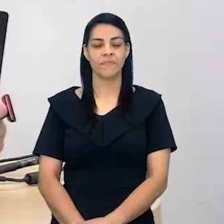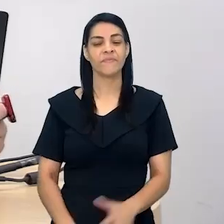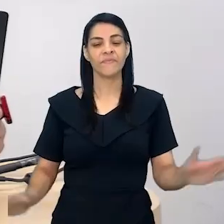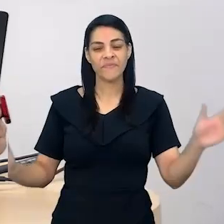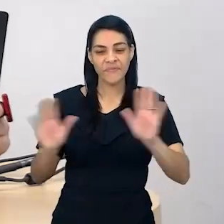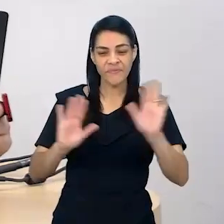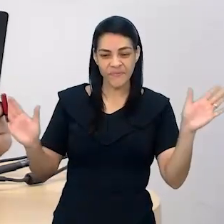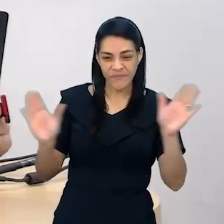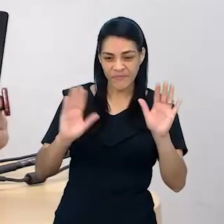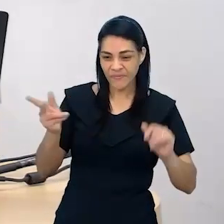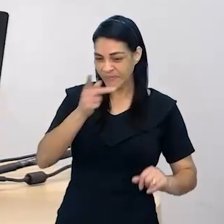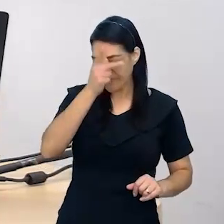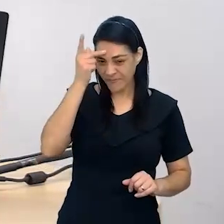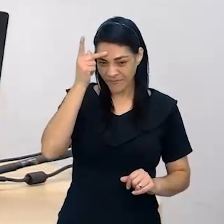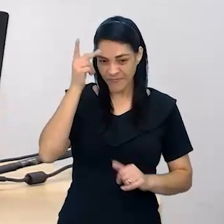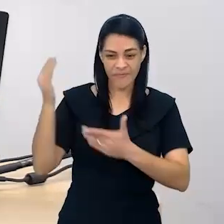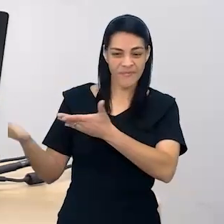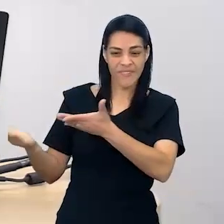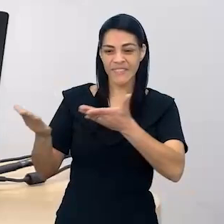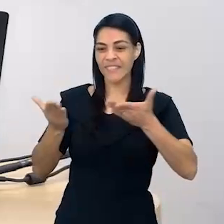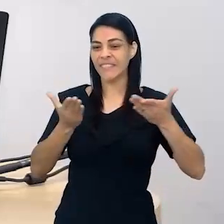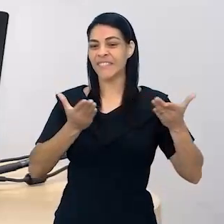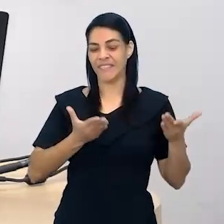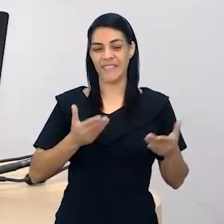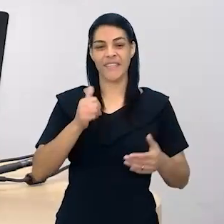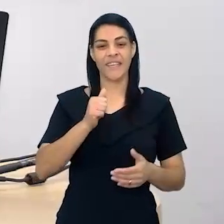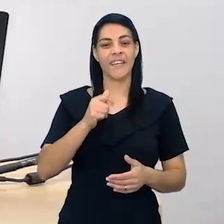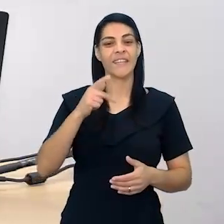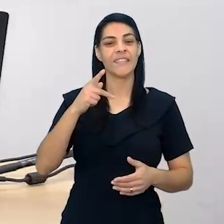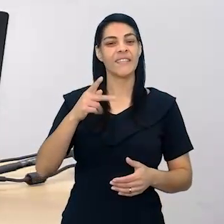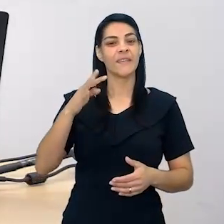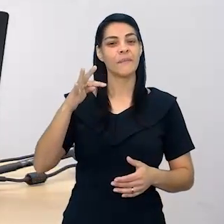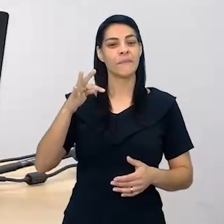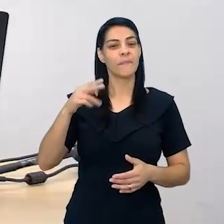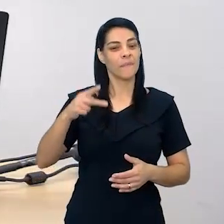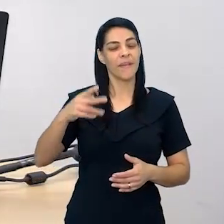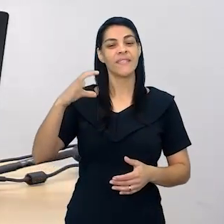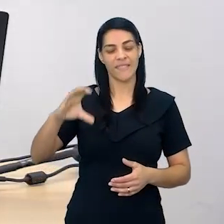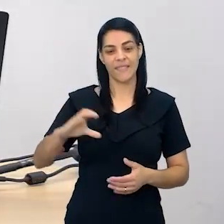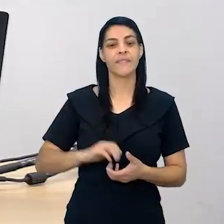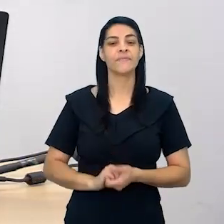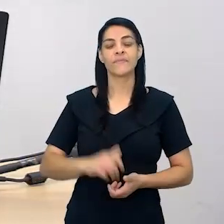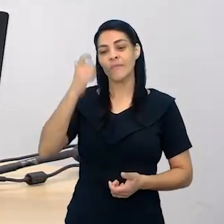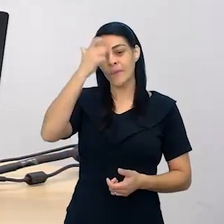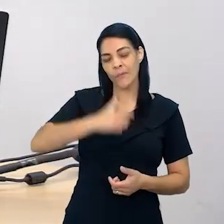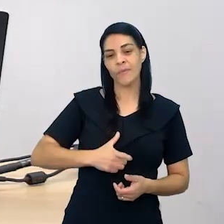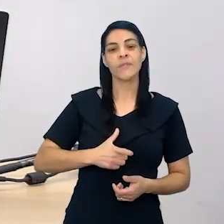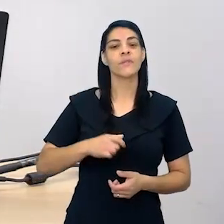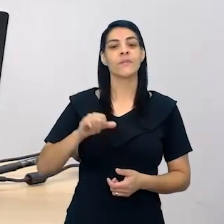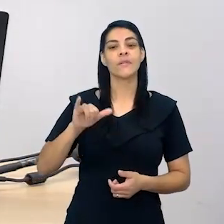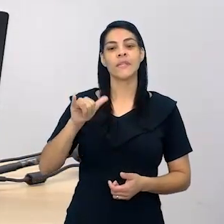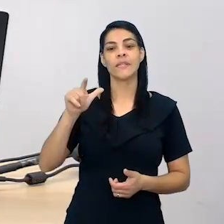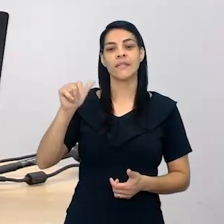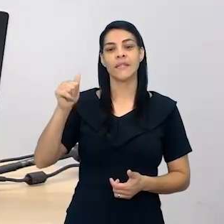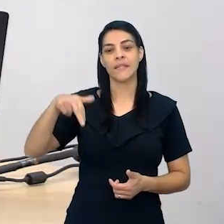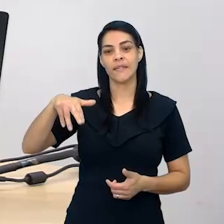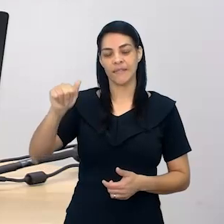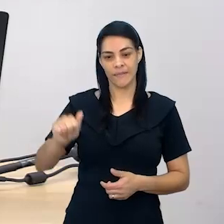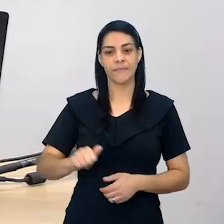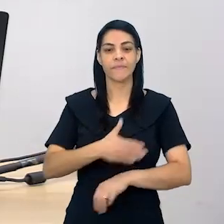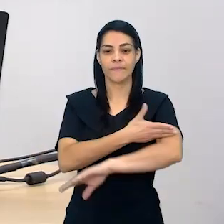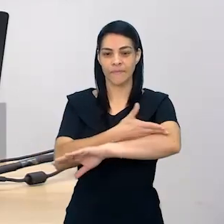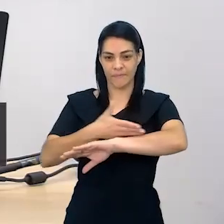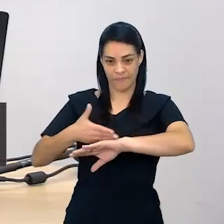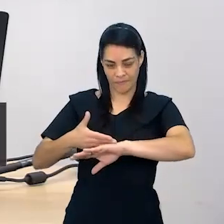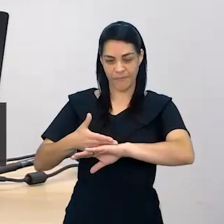Olá professores sejam bem-vindos a TPC de matemática eu sou professor Ilana eu tenho pele clara meus olhos